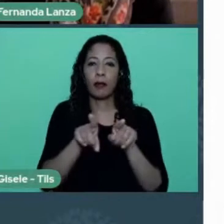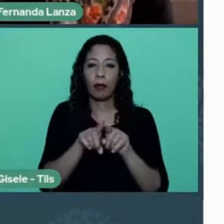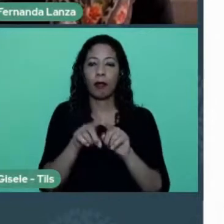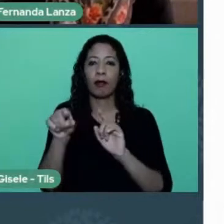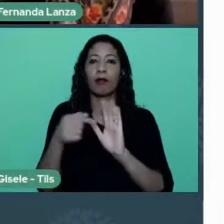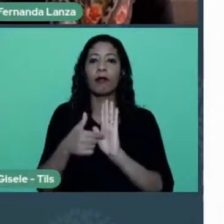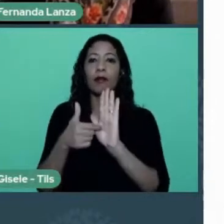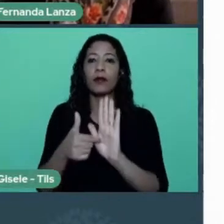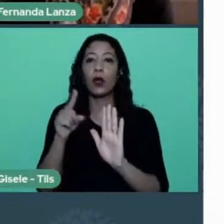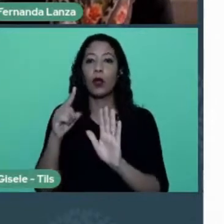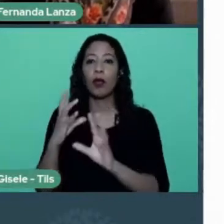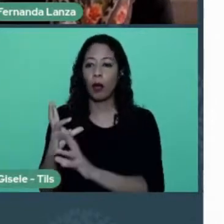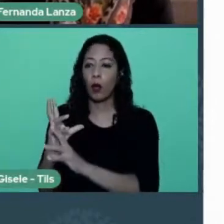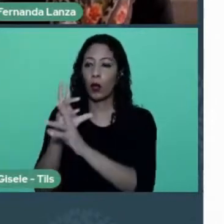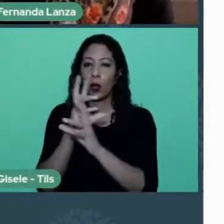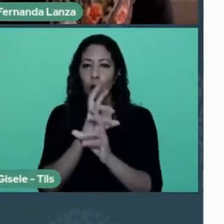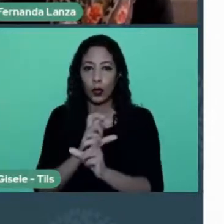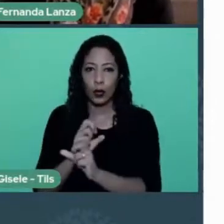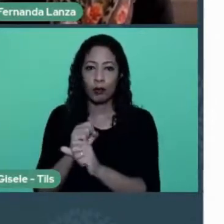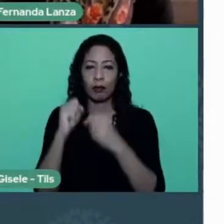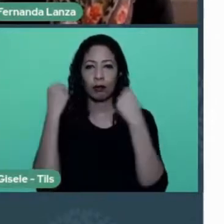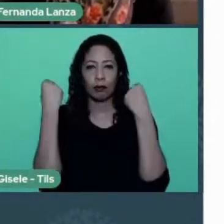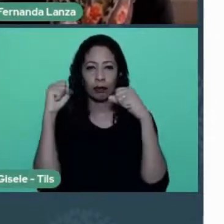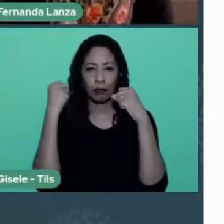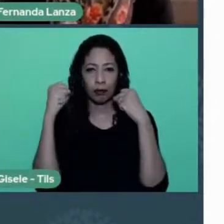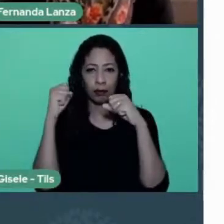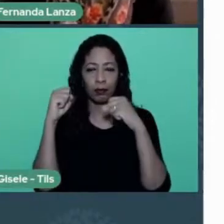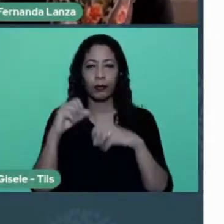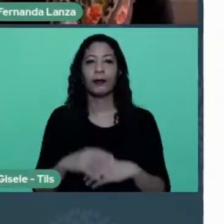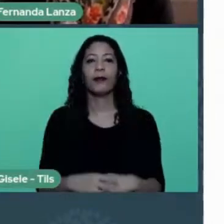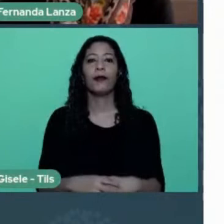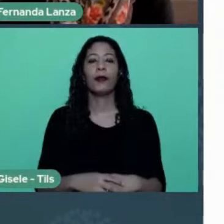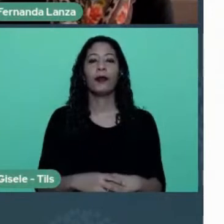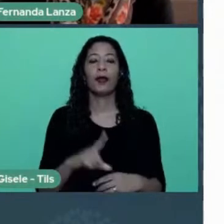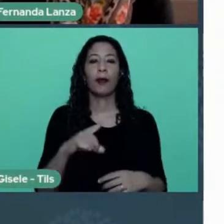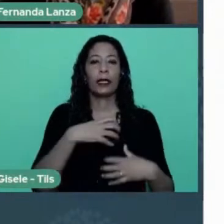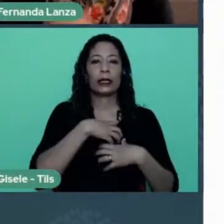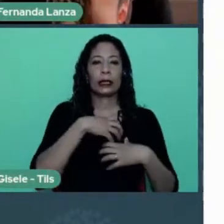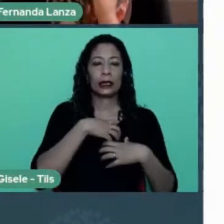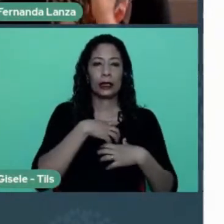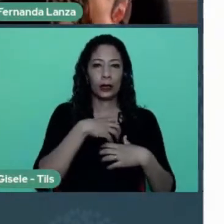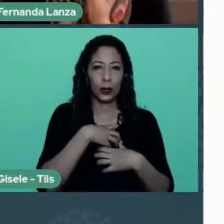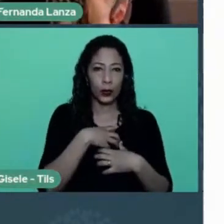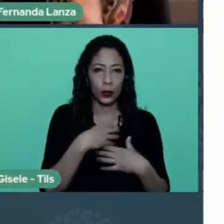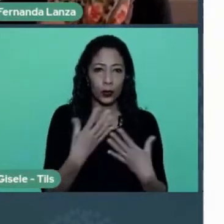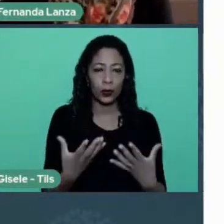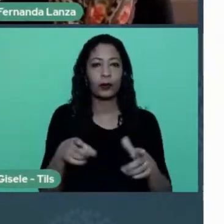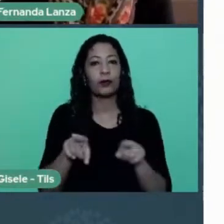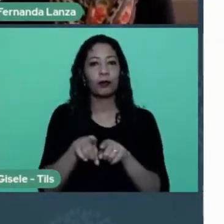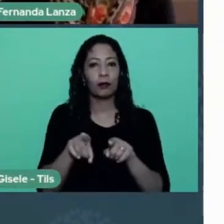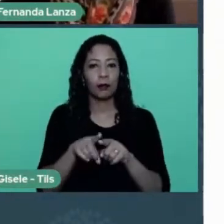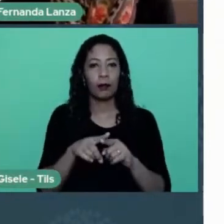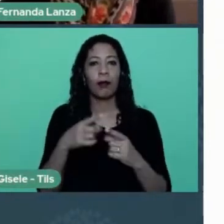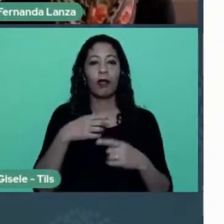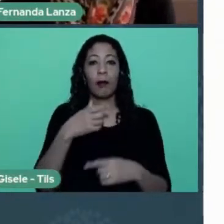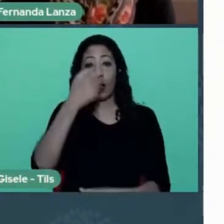o total de atividade, comparado total de atividade, de sintomas e a capacidade emocional